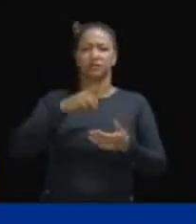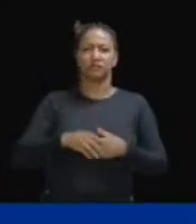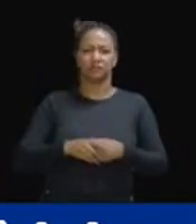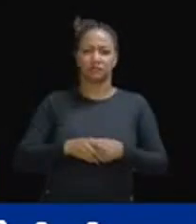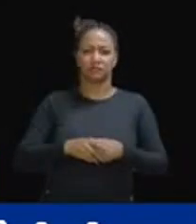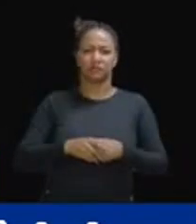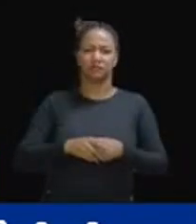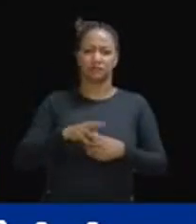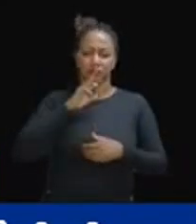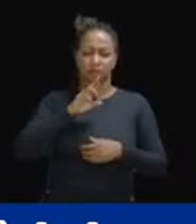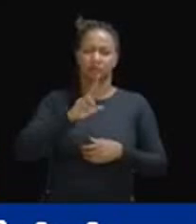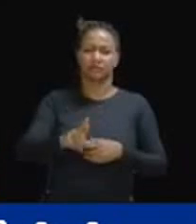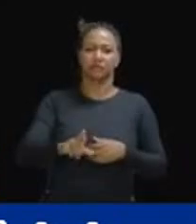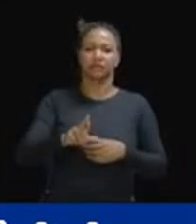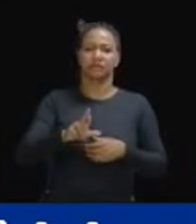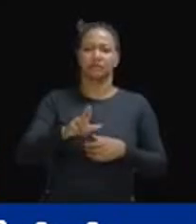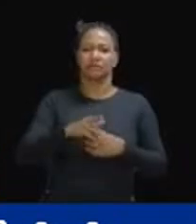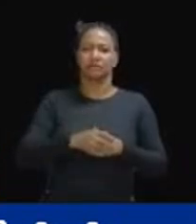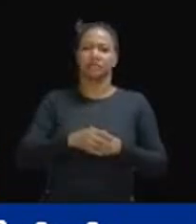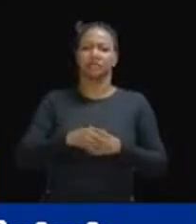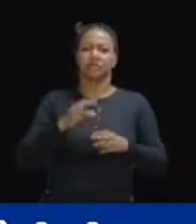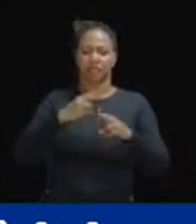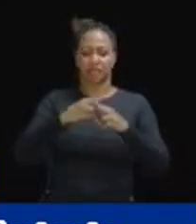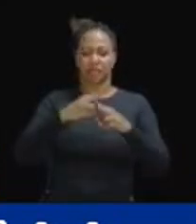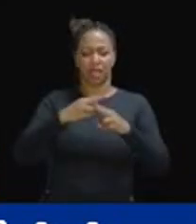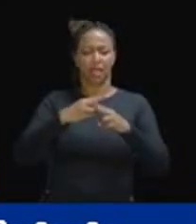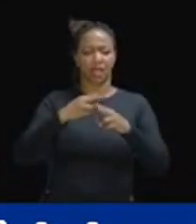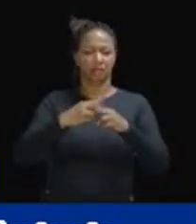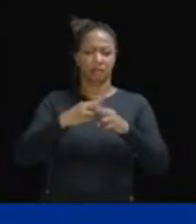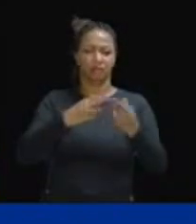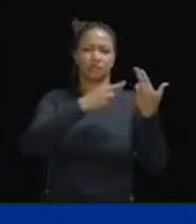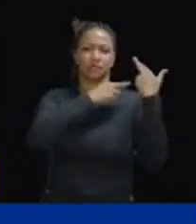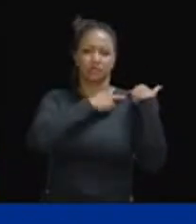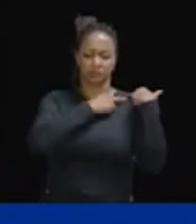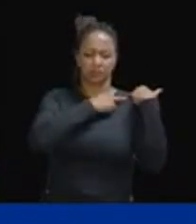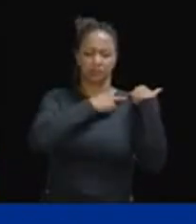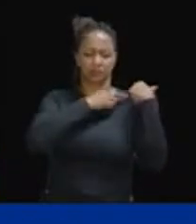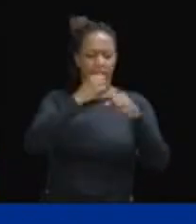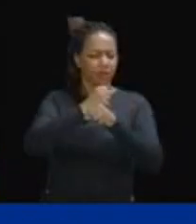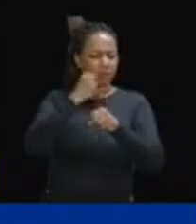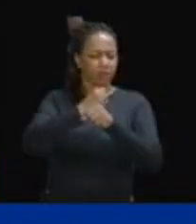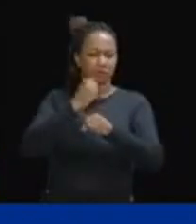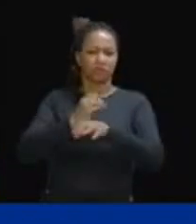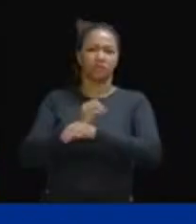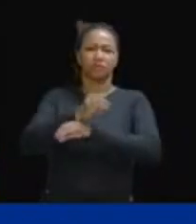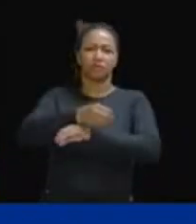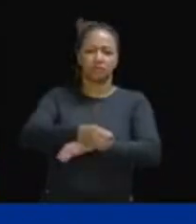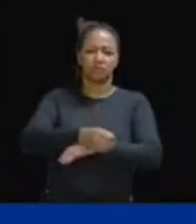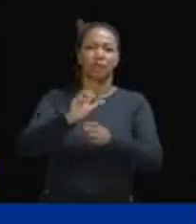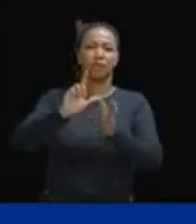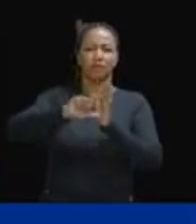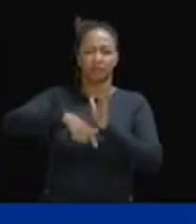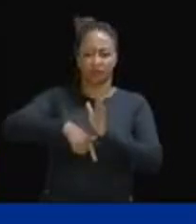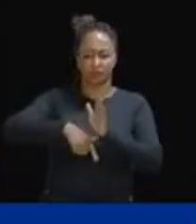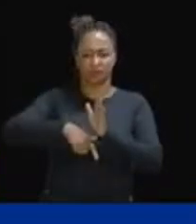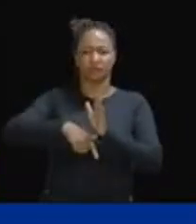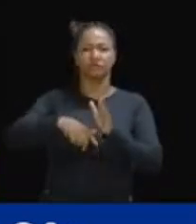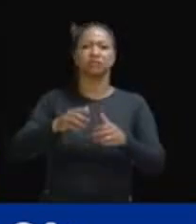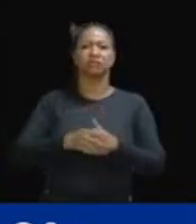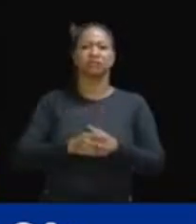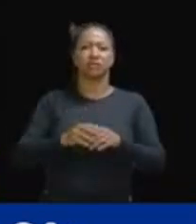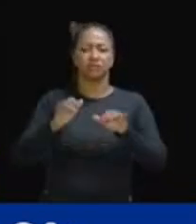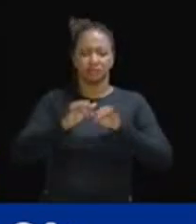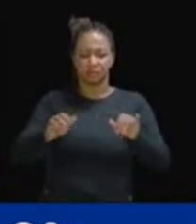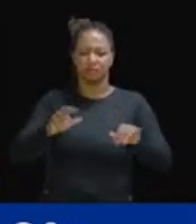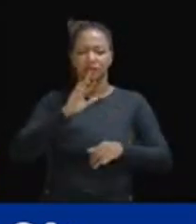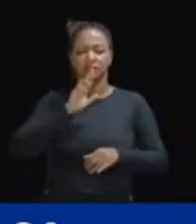comunicação, né, resposta da Caixa Econômica Federal, quem é responsável pelo andamento das obras, sobre o atraso. E ela mesma